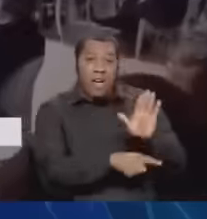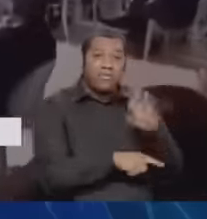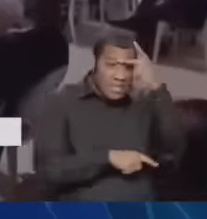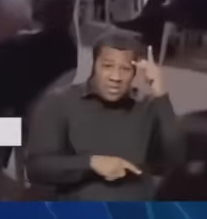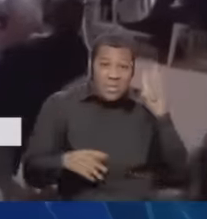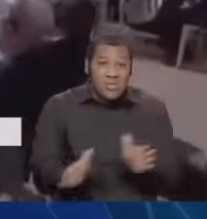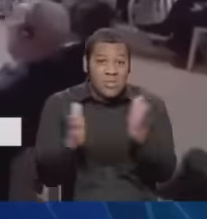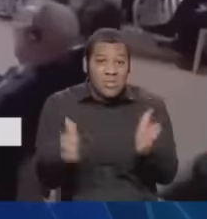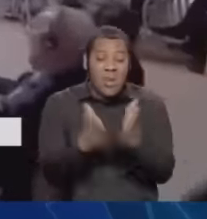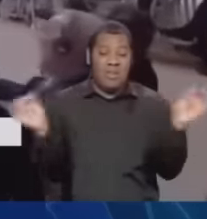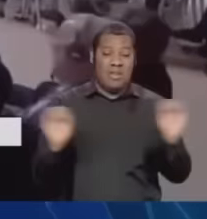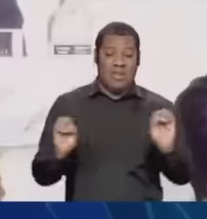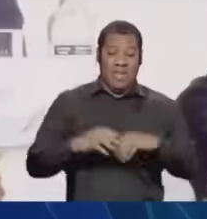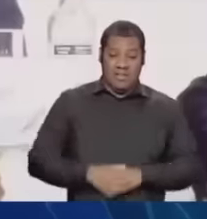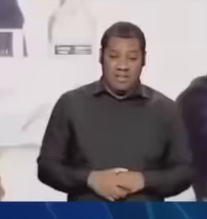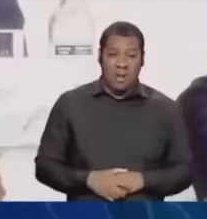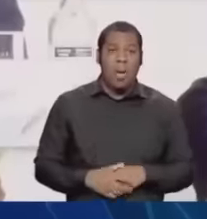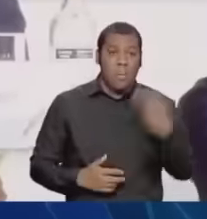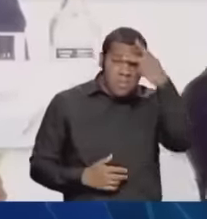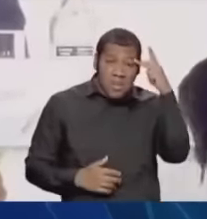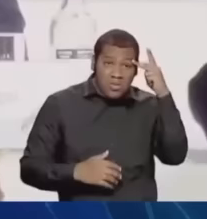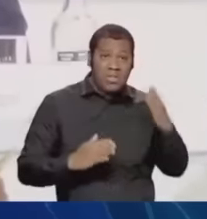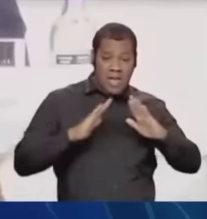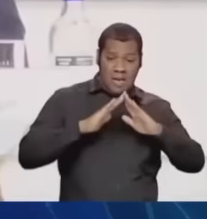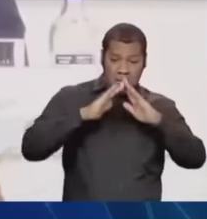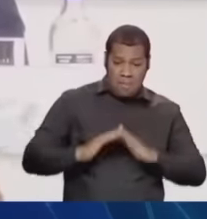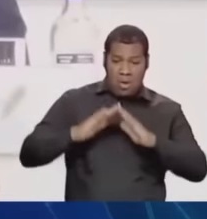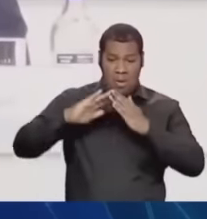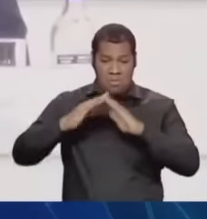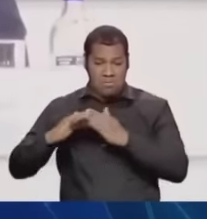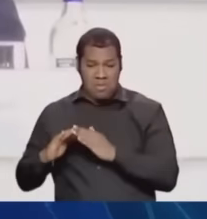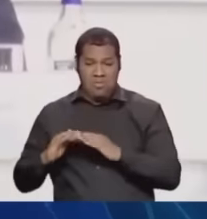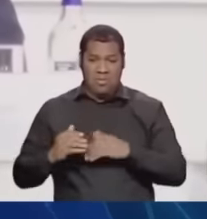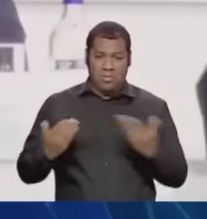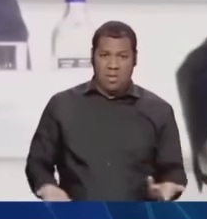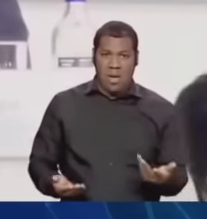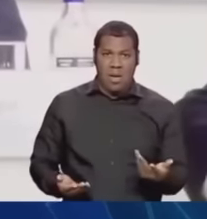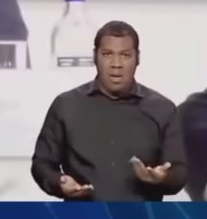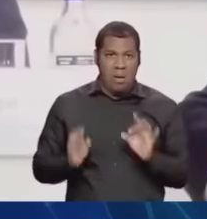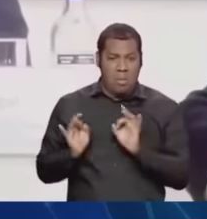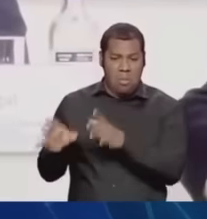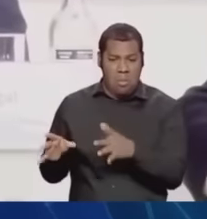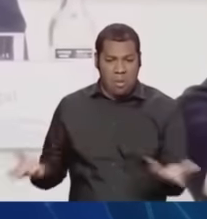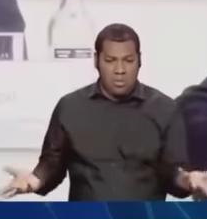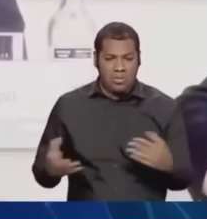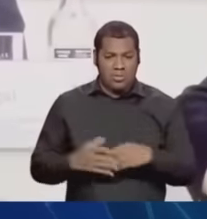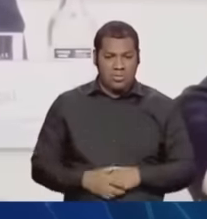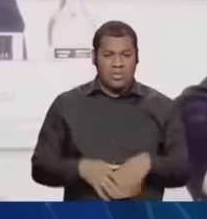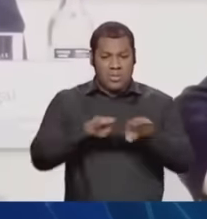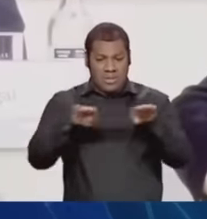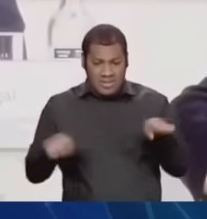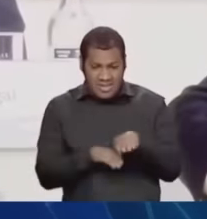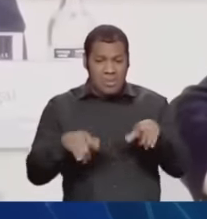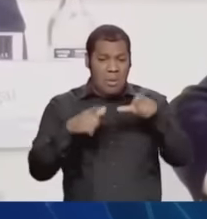longe da sede do governo, moram muitas vezes na periferia. Então essa gente sempre estará abandonada. E a desigualdade